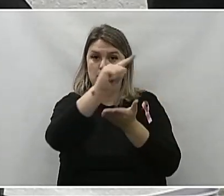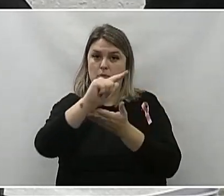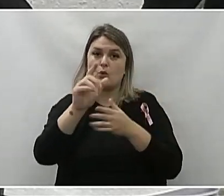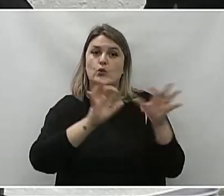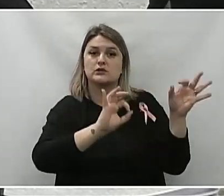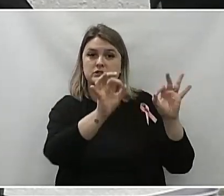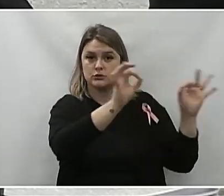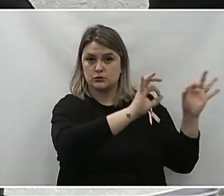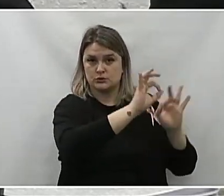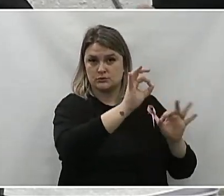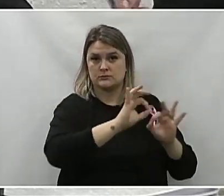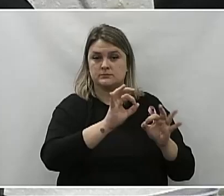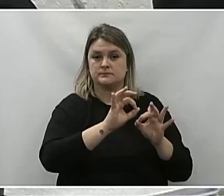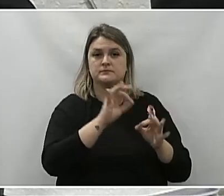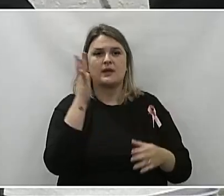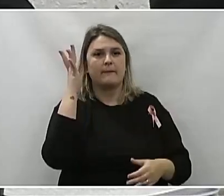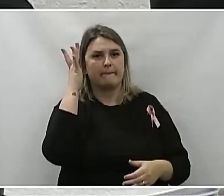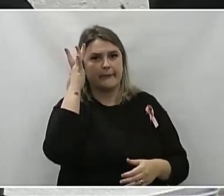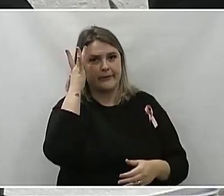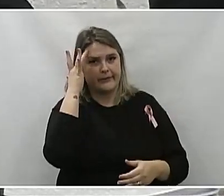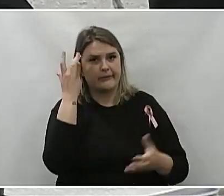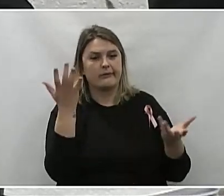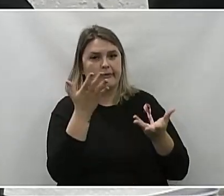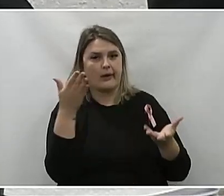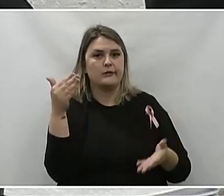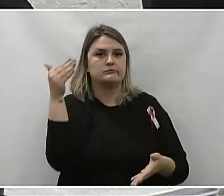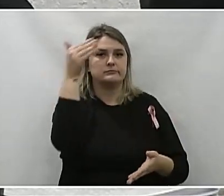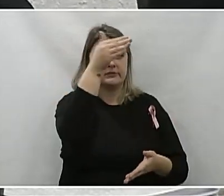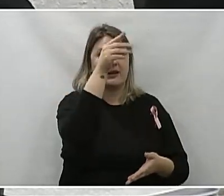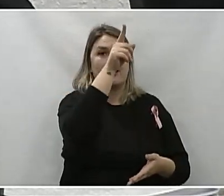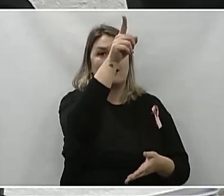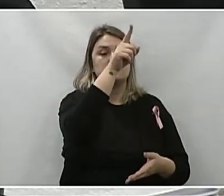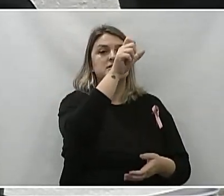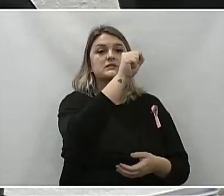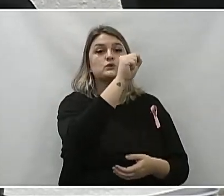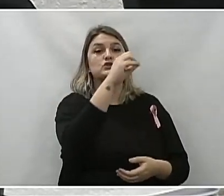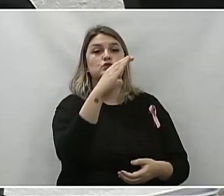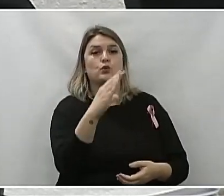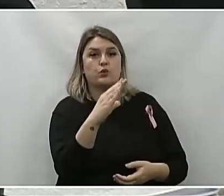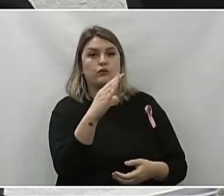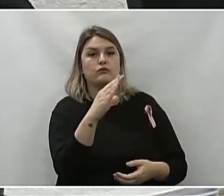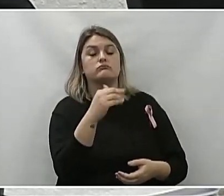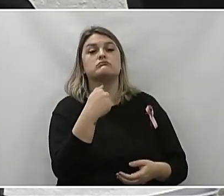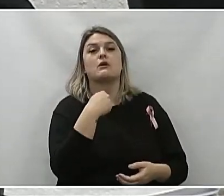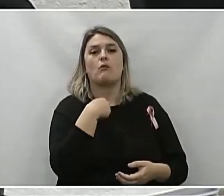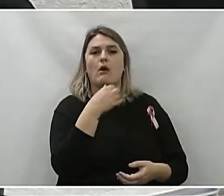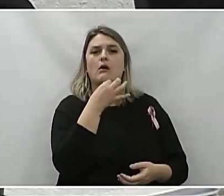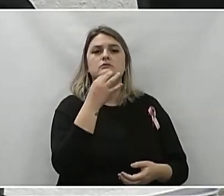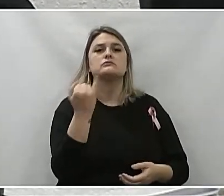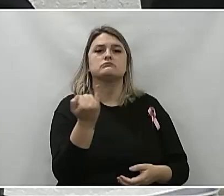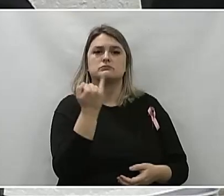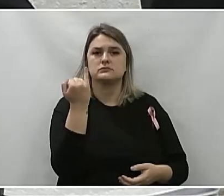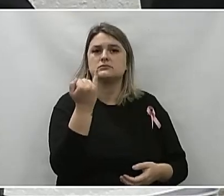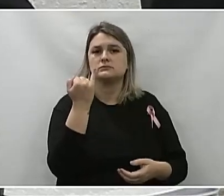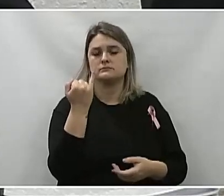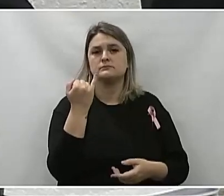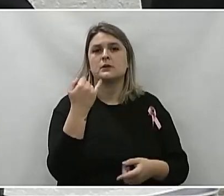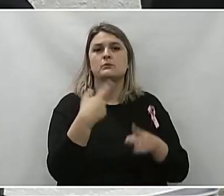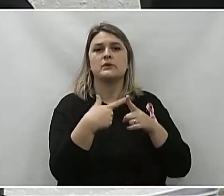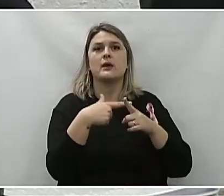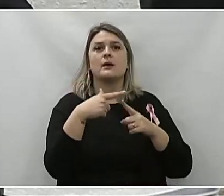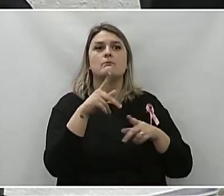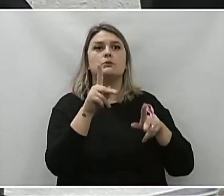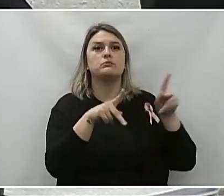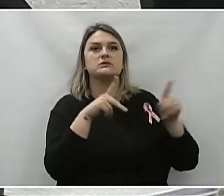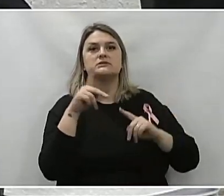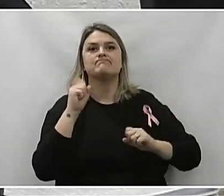desse cemitério amanhã quero estar lá no cemitério São Cristóvão acho importante isso os anseios